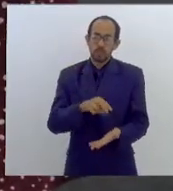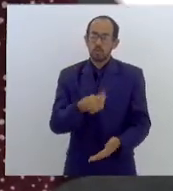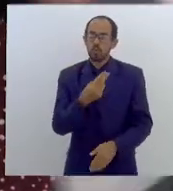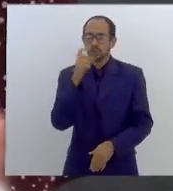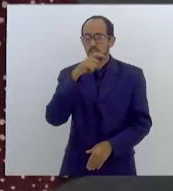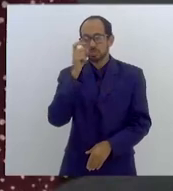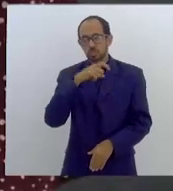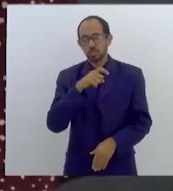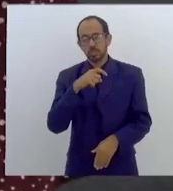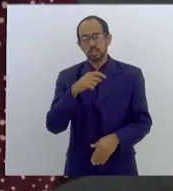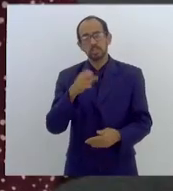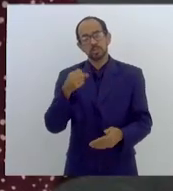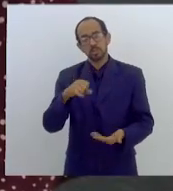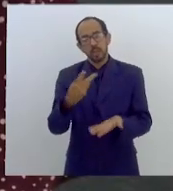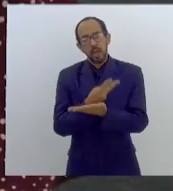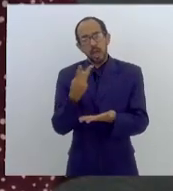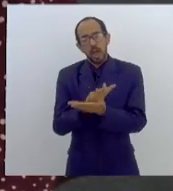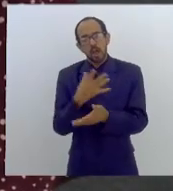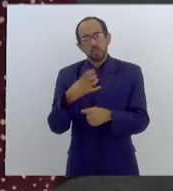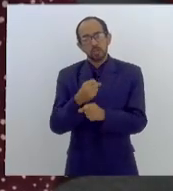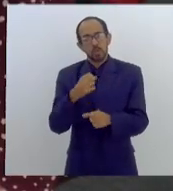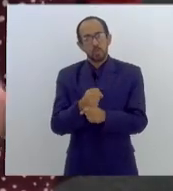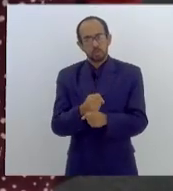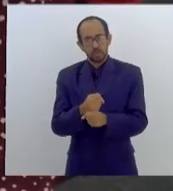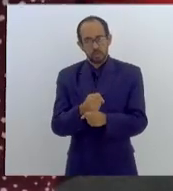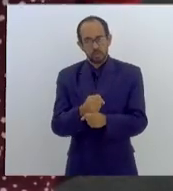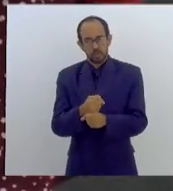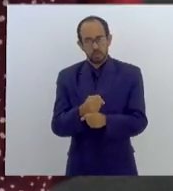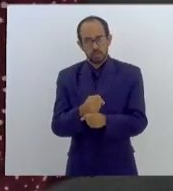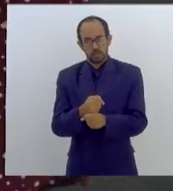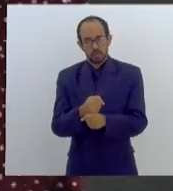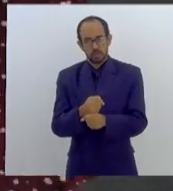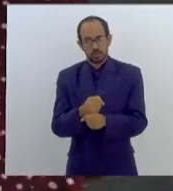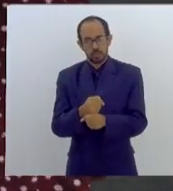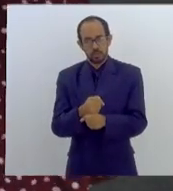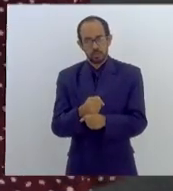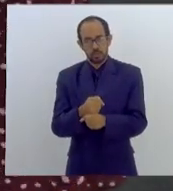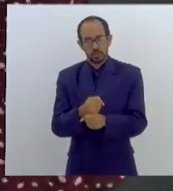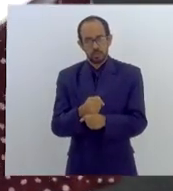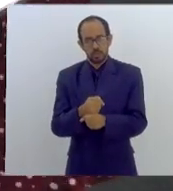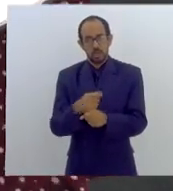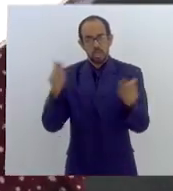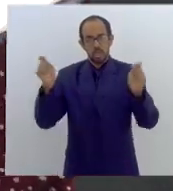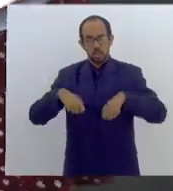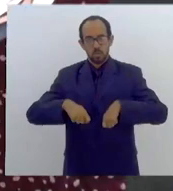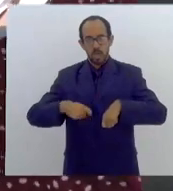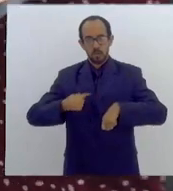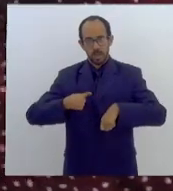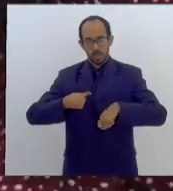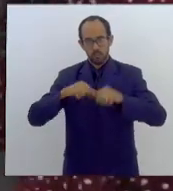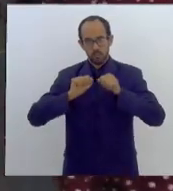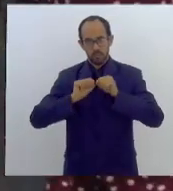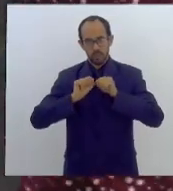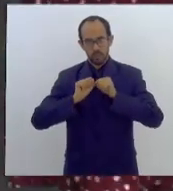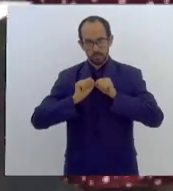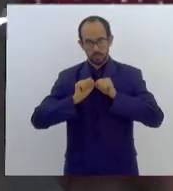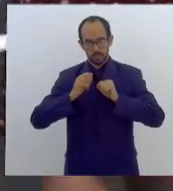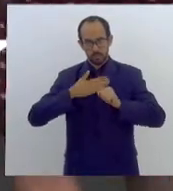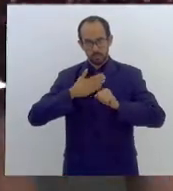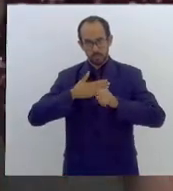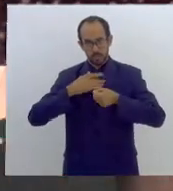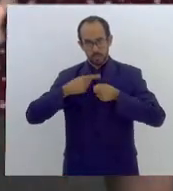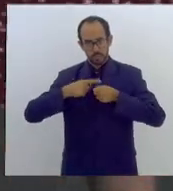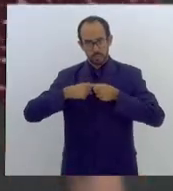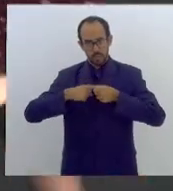está errada essa conta. O que eu não posso fazer, e olha, a minha cidade, a cidade